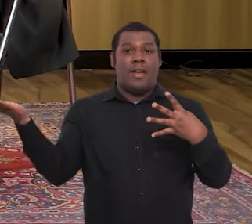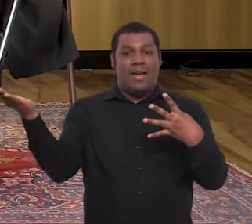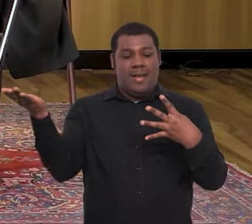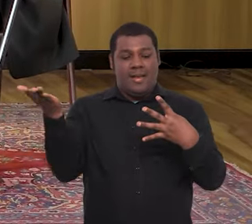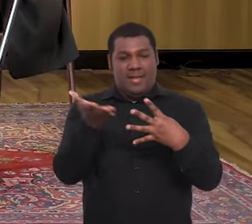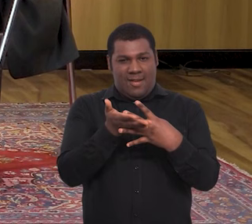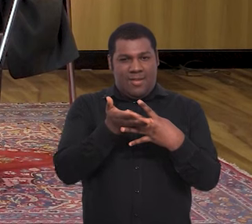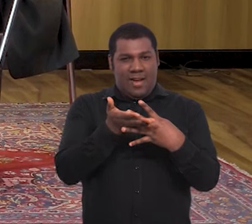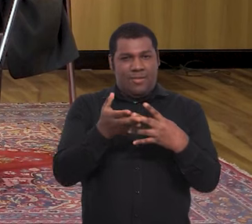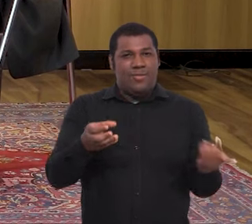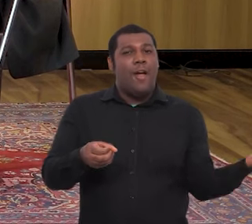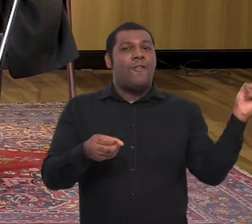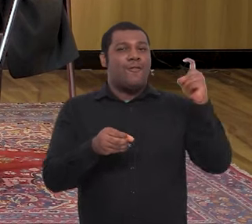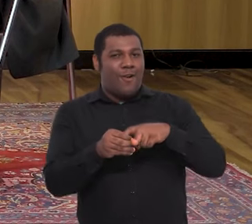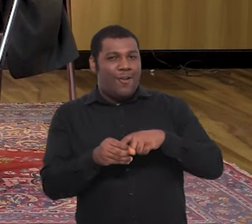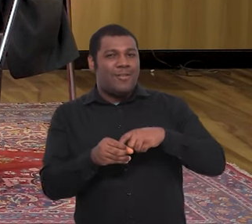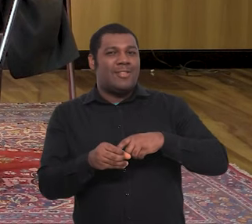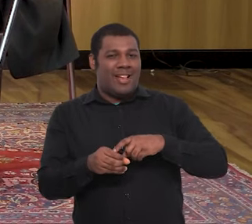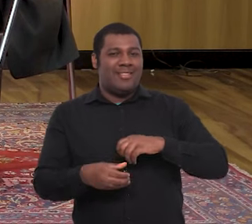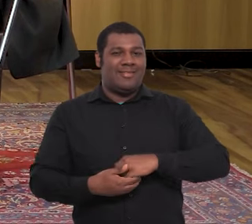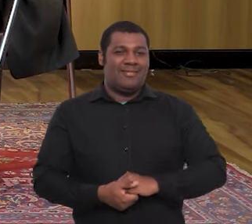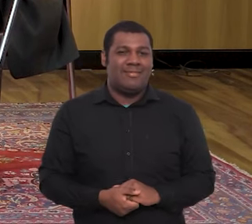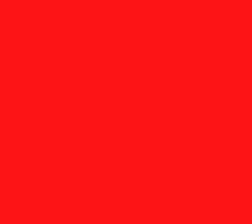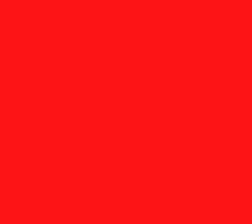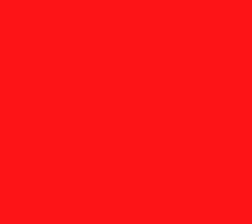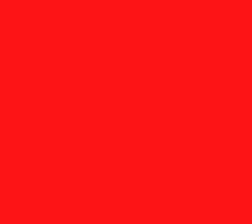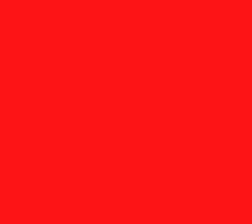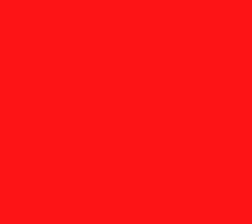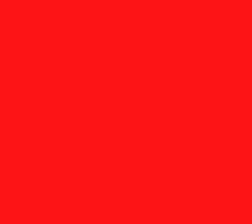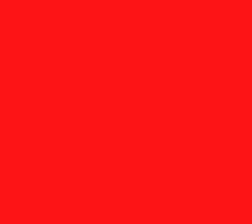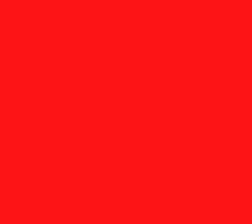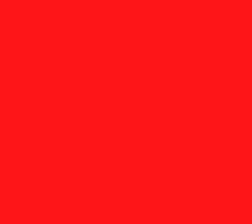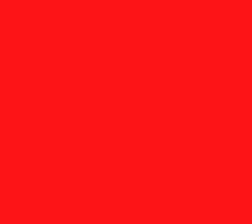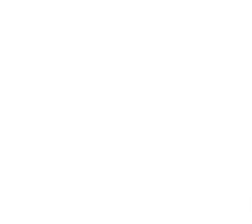intervalo Nós voltamos daqui a pouco com a nossa